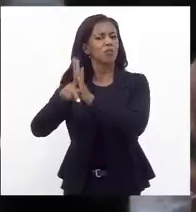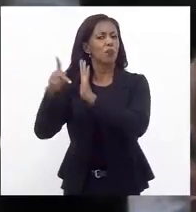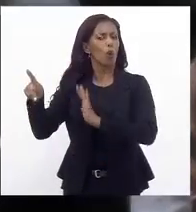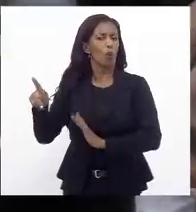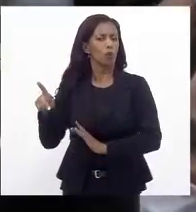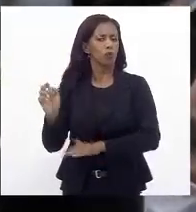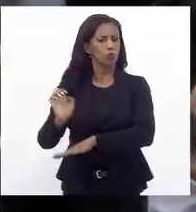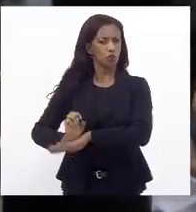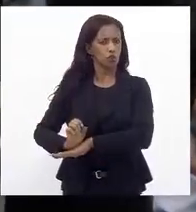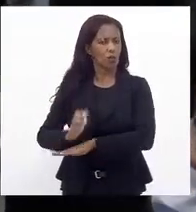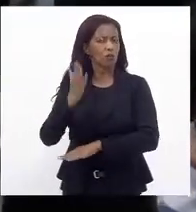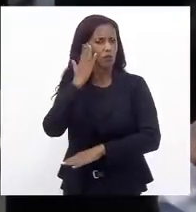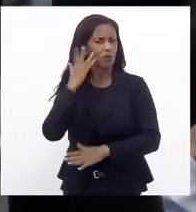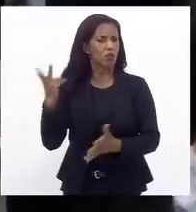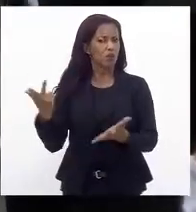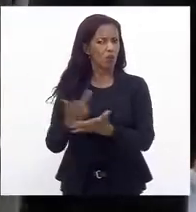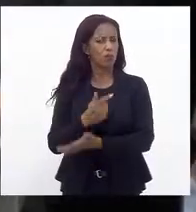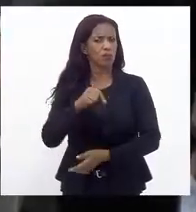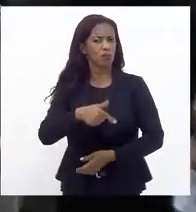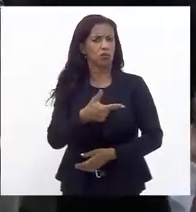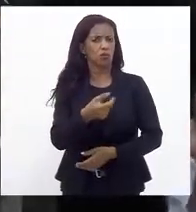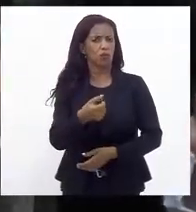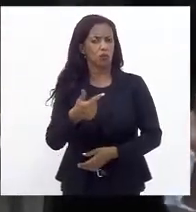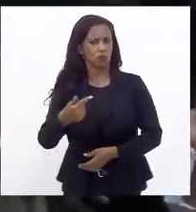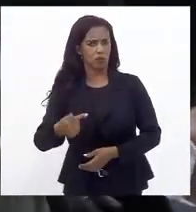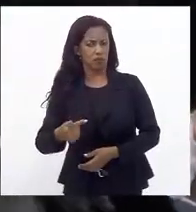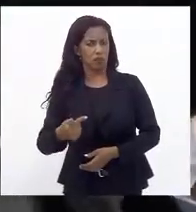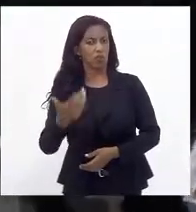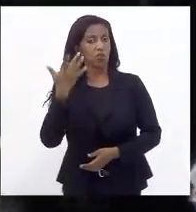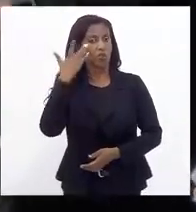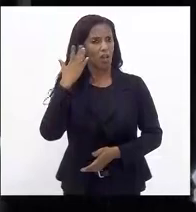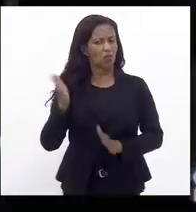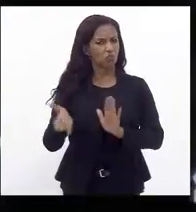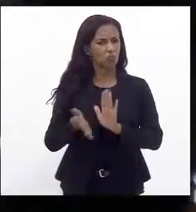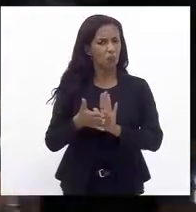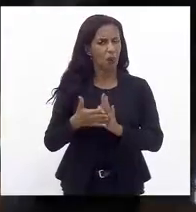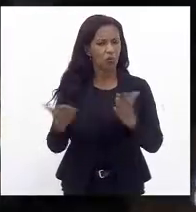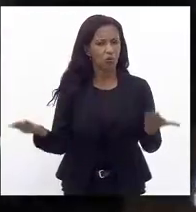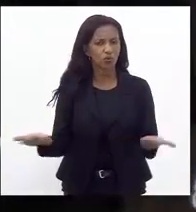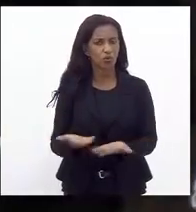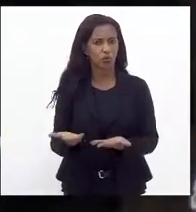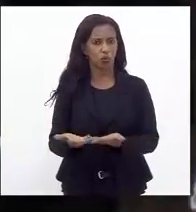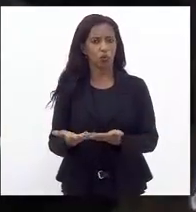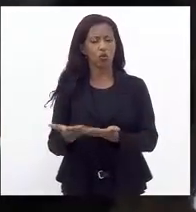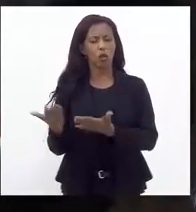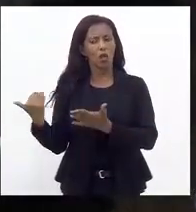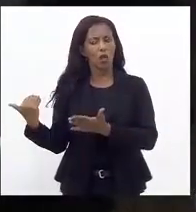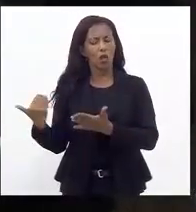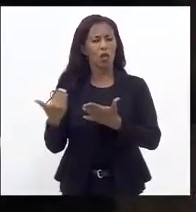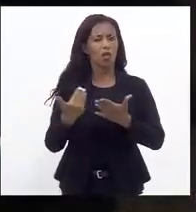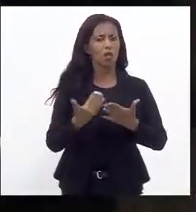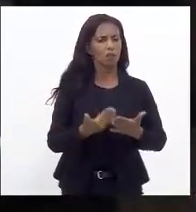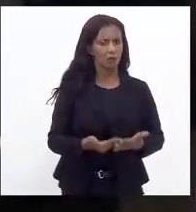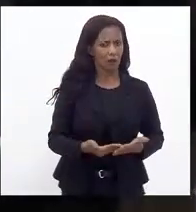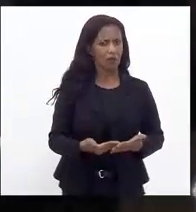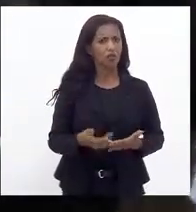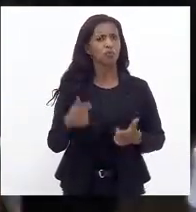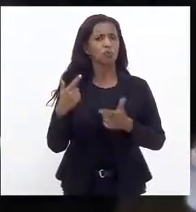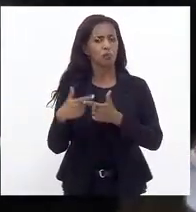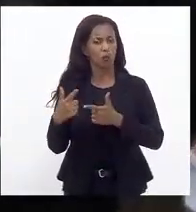que passamos aqui em 2017 e a reafirmo que acha que o pacote de hoje Ele traz medidas draconianas